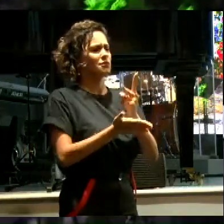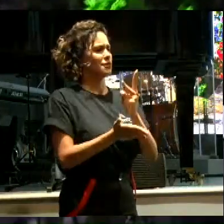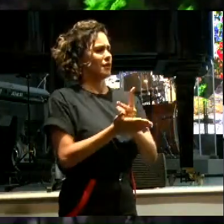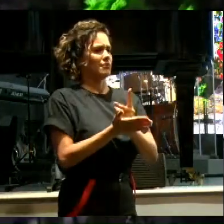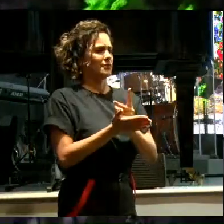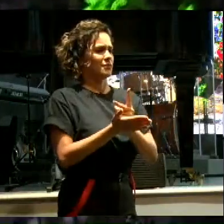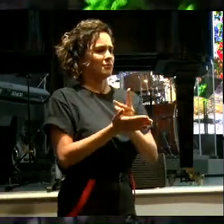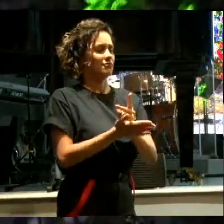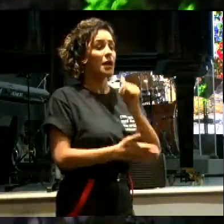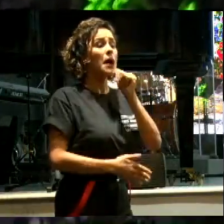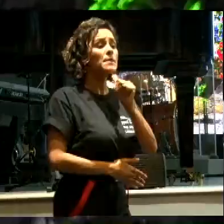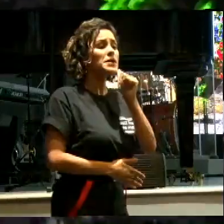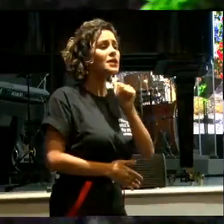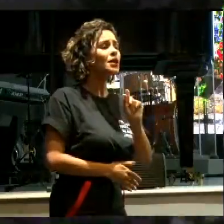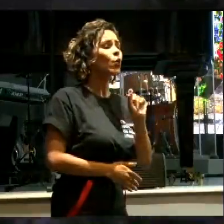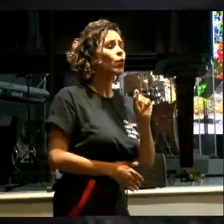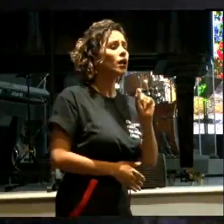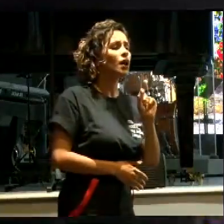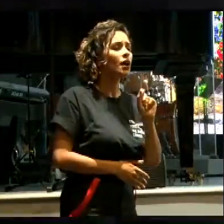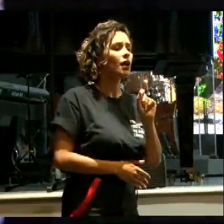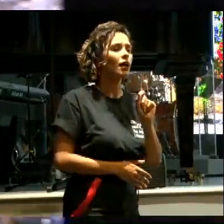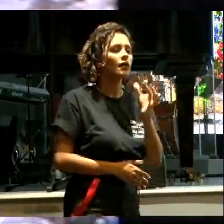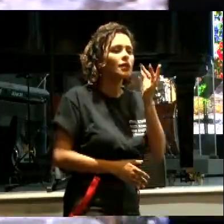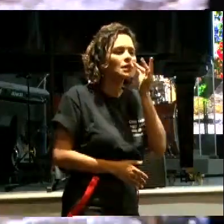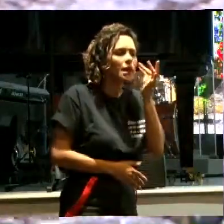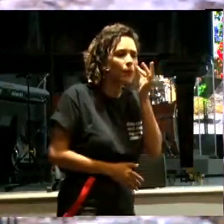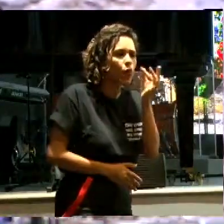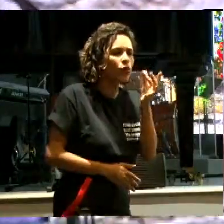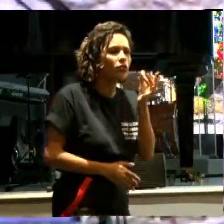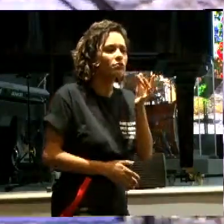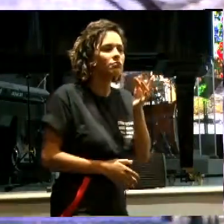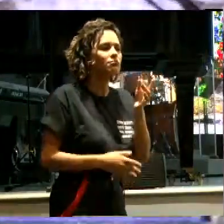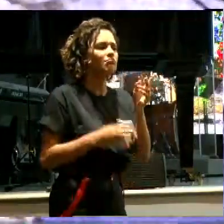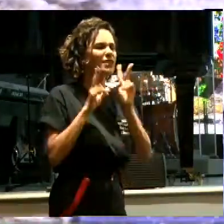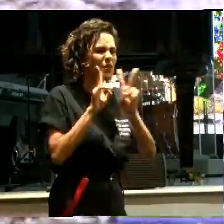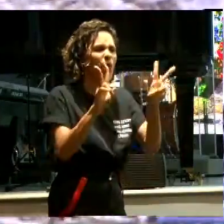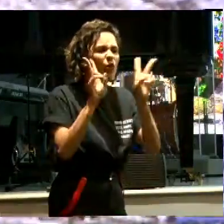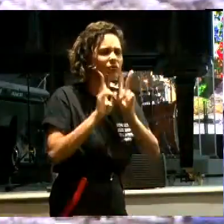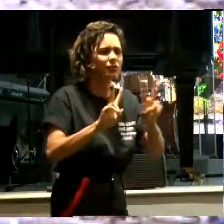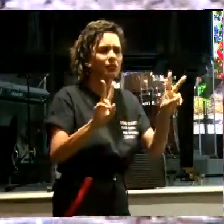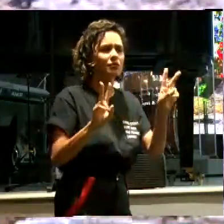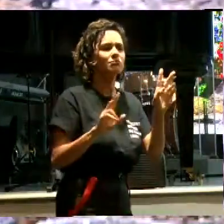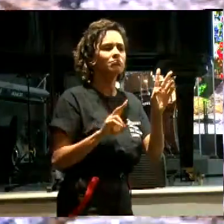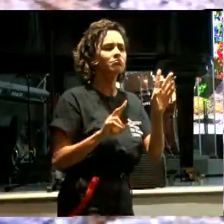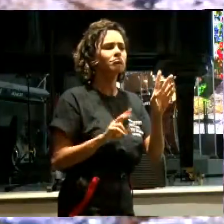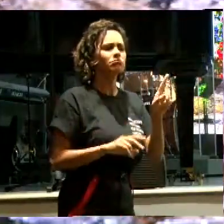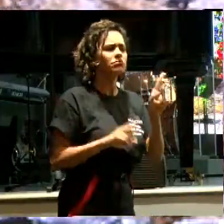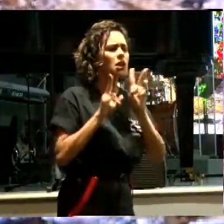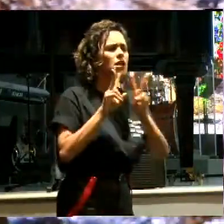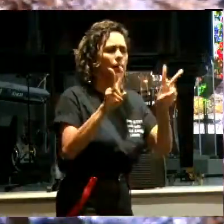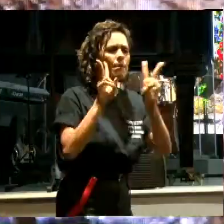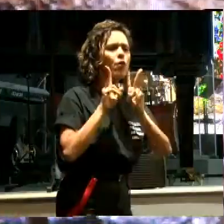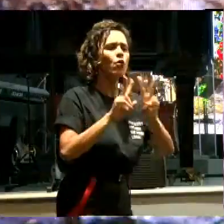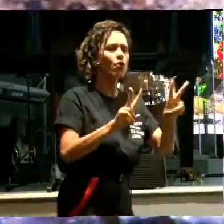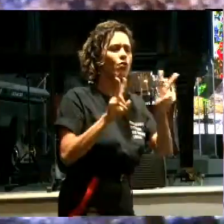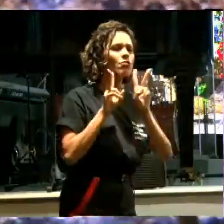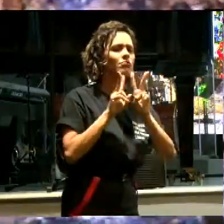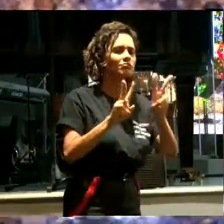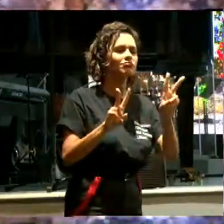dar um bom testemunho ali naquele lugar. E eu acredito que aquela menina foi ousada, porque ela estava ali tão